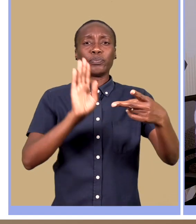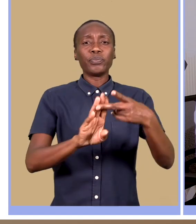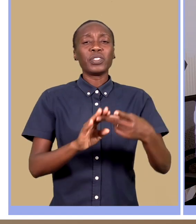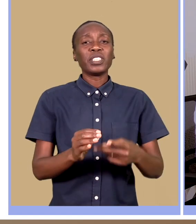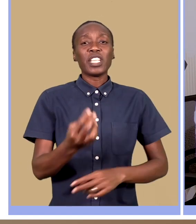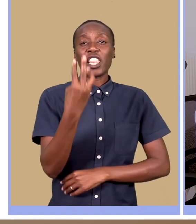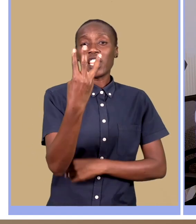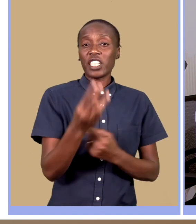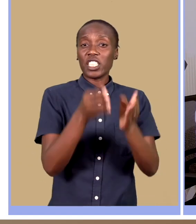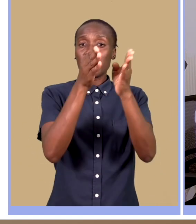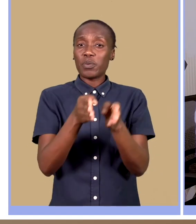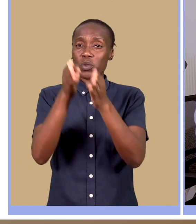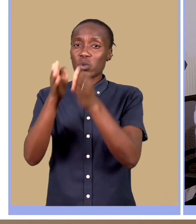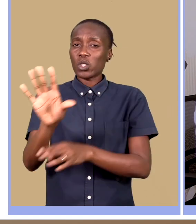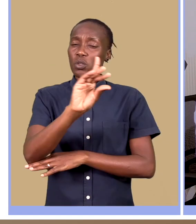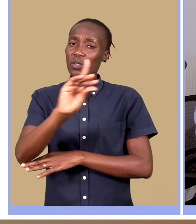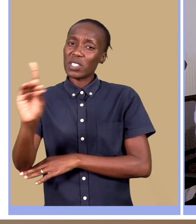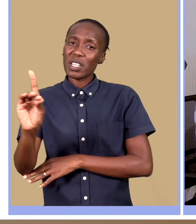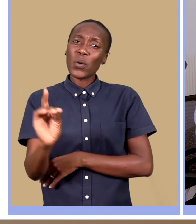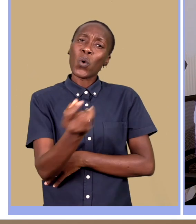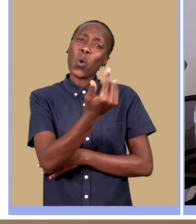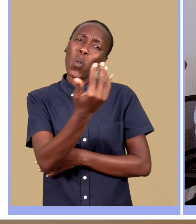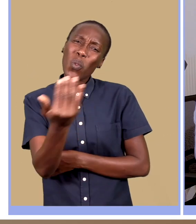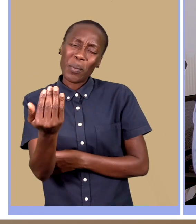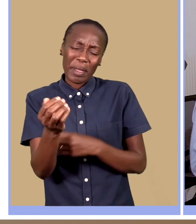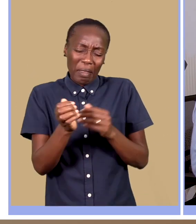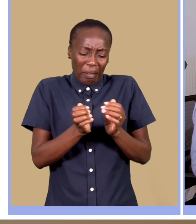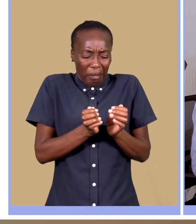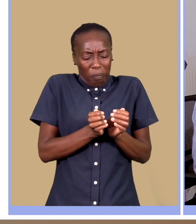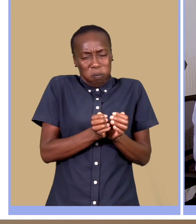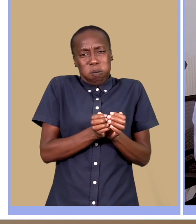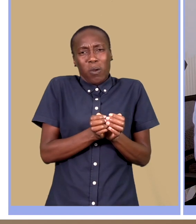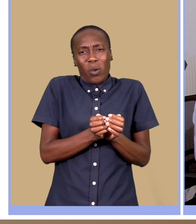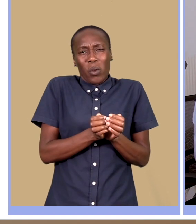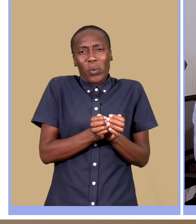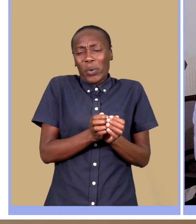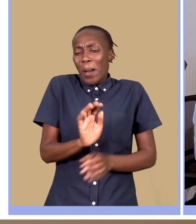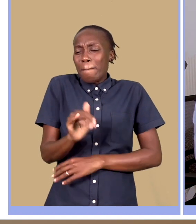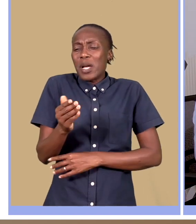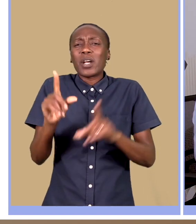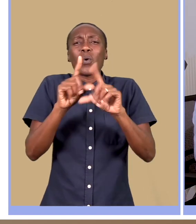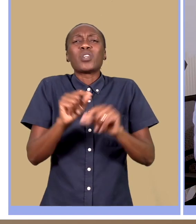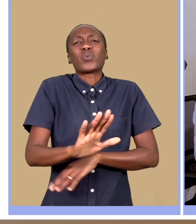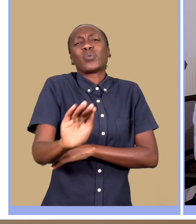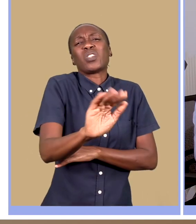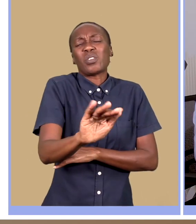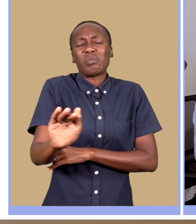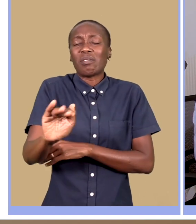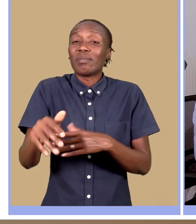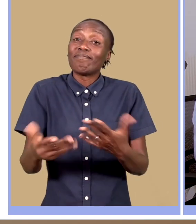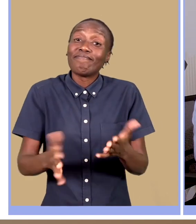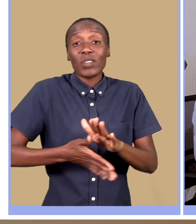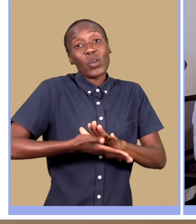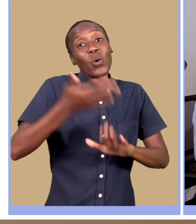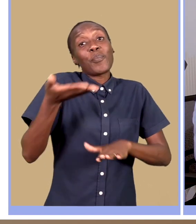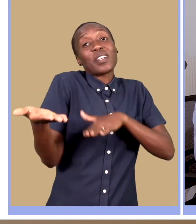incluído 3 pessoas com deficiência. Bom, é um número insignificante, não é? Para a questão da comunidade,